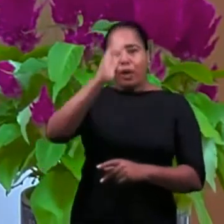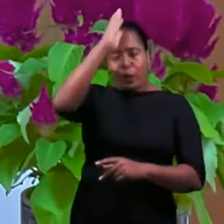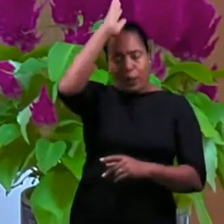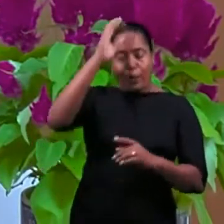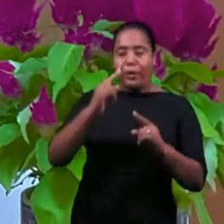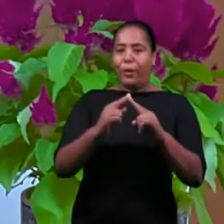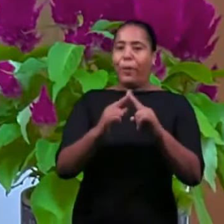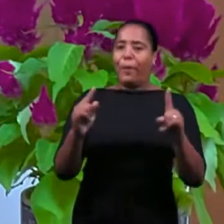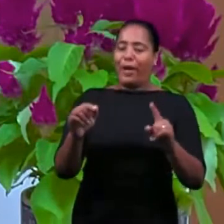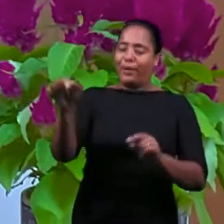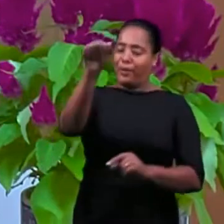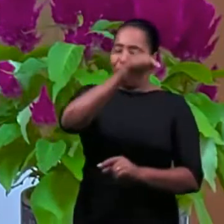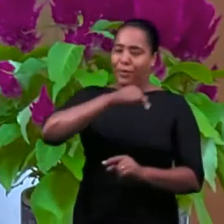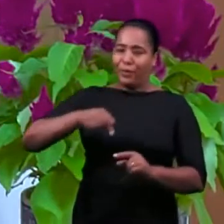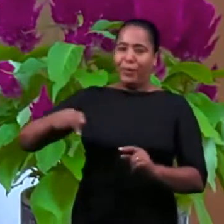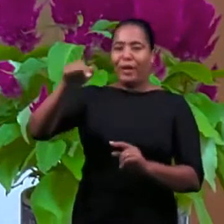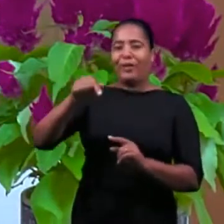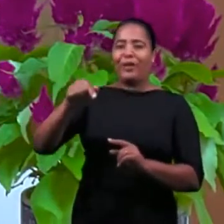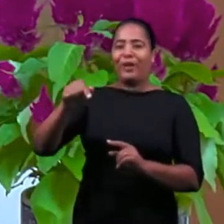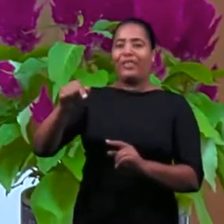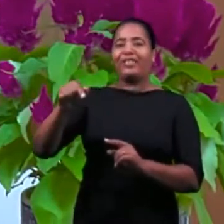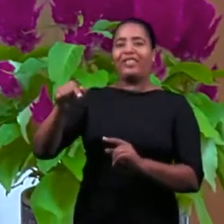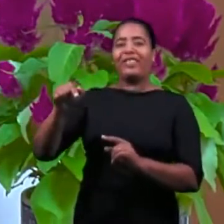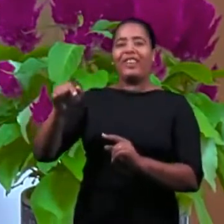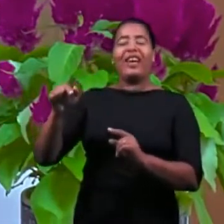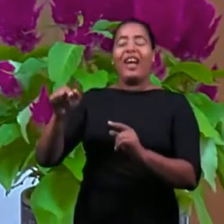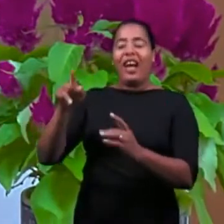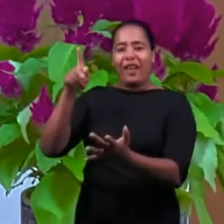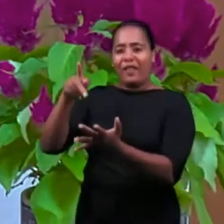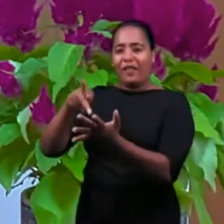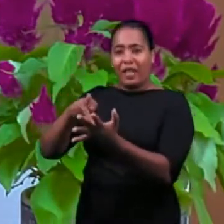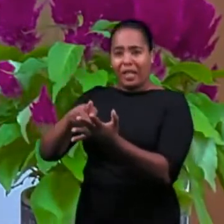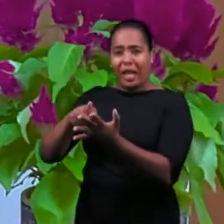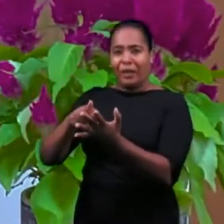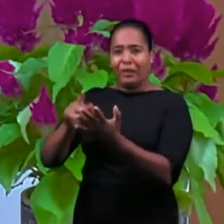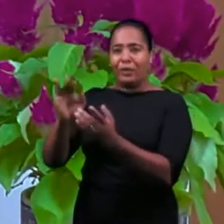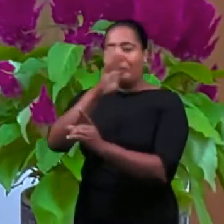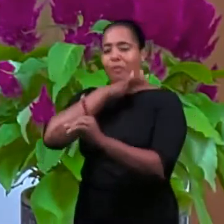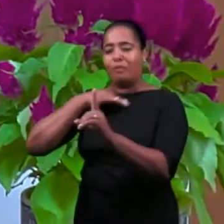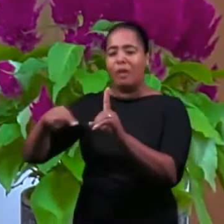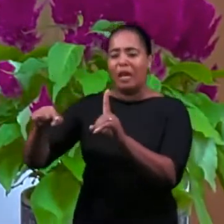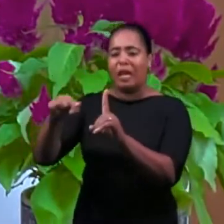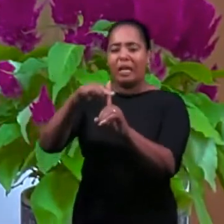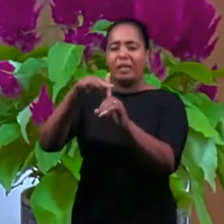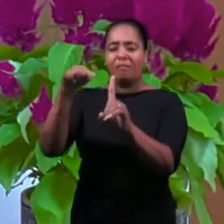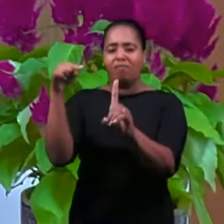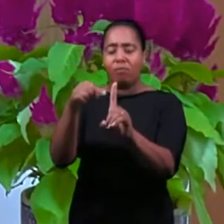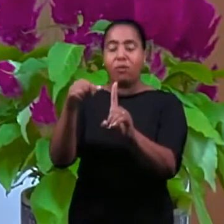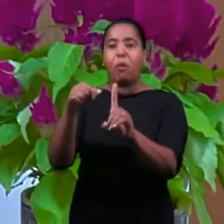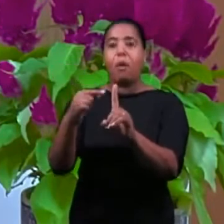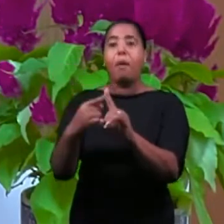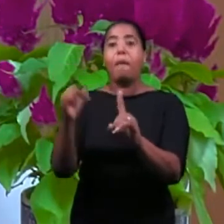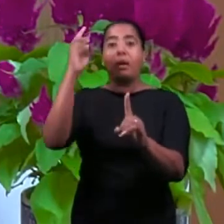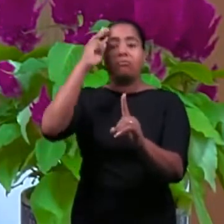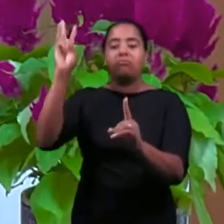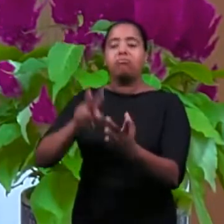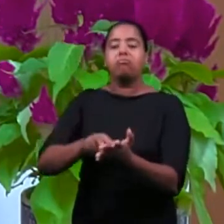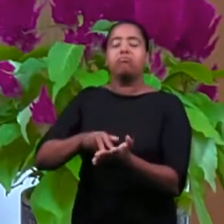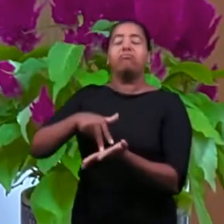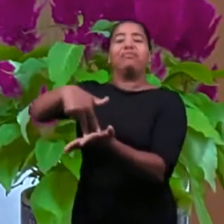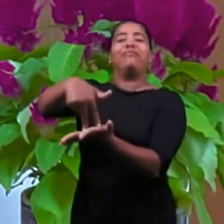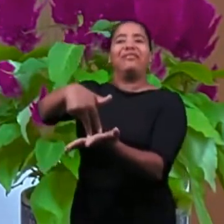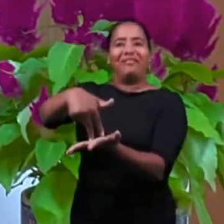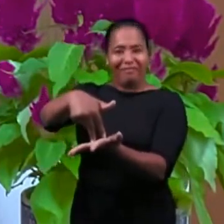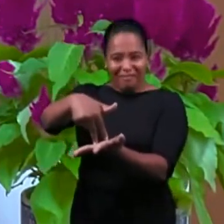é o Senhor Jesus. E a explicação, meus irmãos, que existe nisso, é muito importante, porque